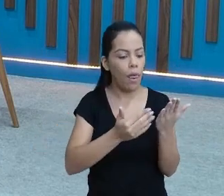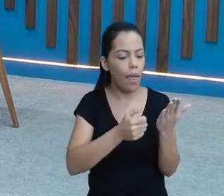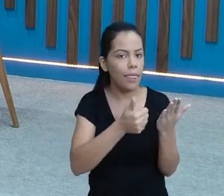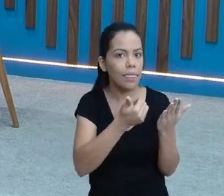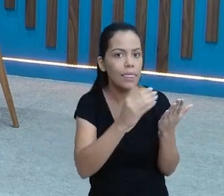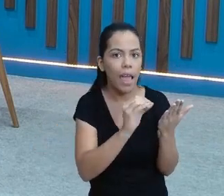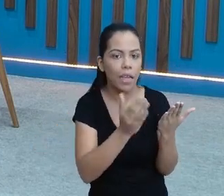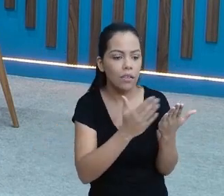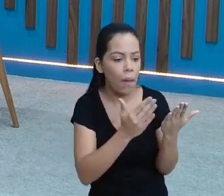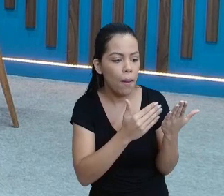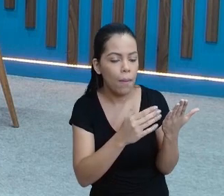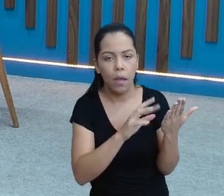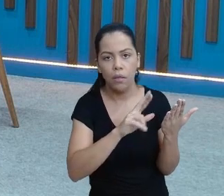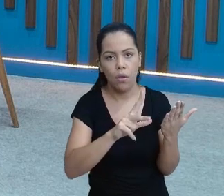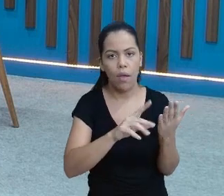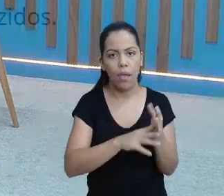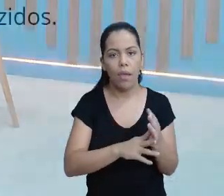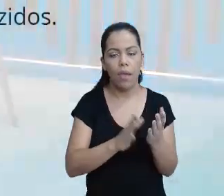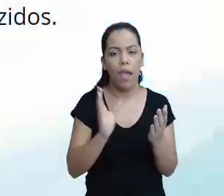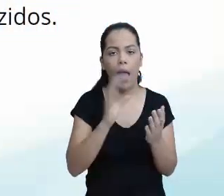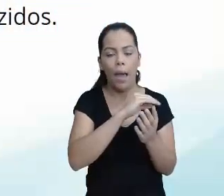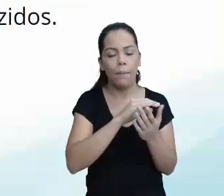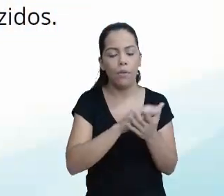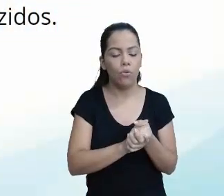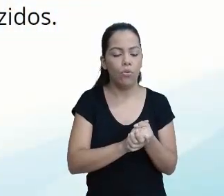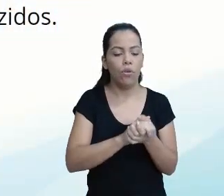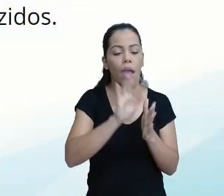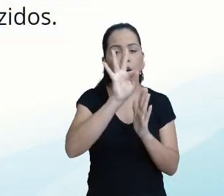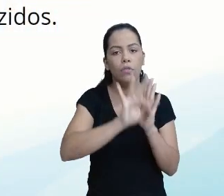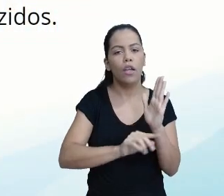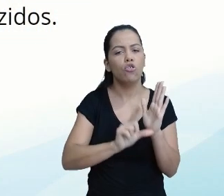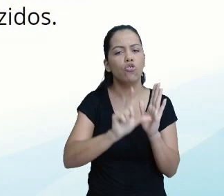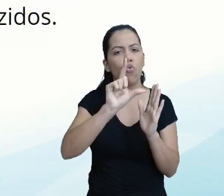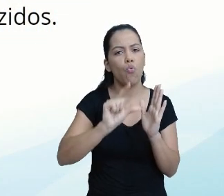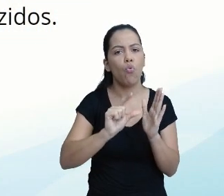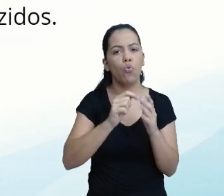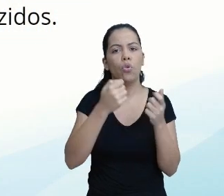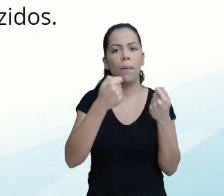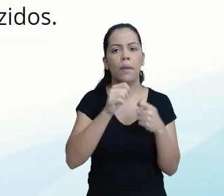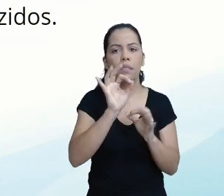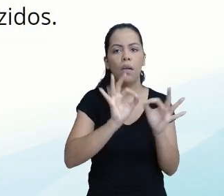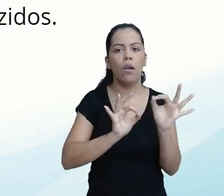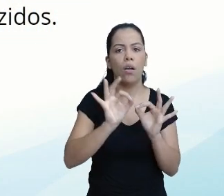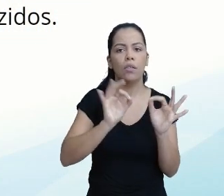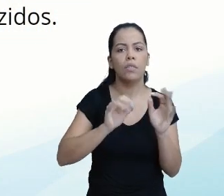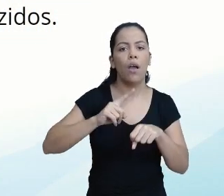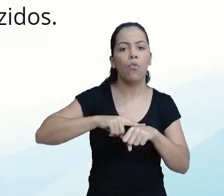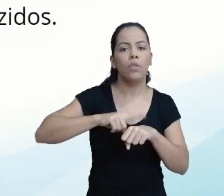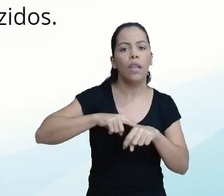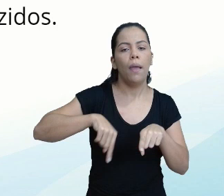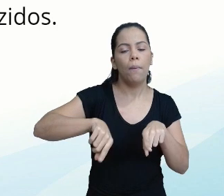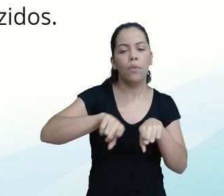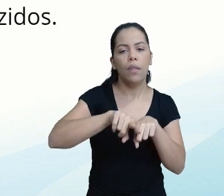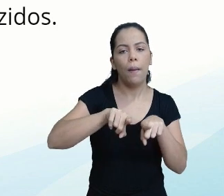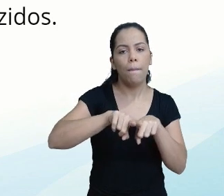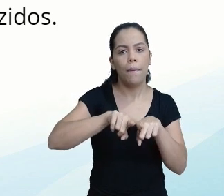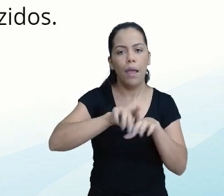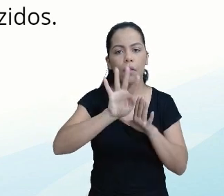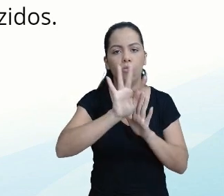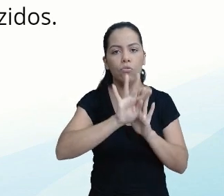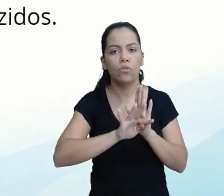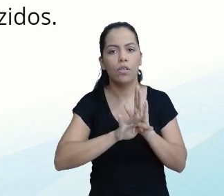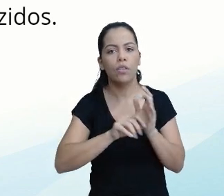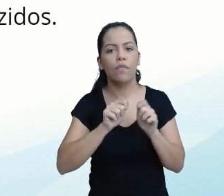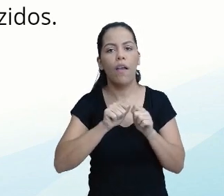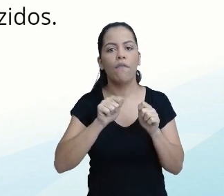Construir apontamentos segundo o tempo de resenha que será produzida. descritiva ou opinativa, e